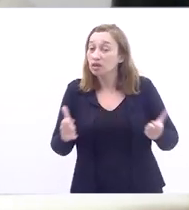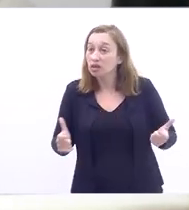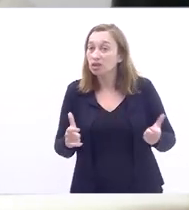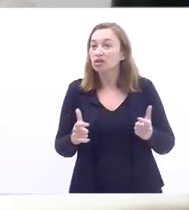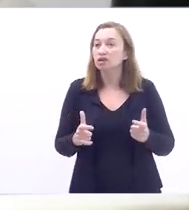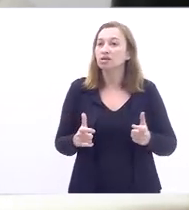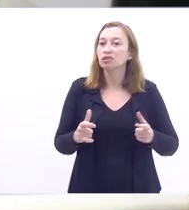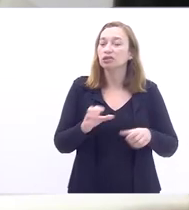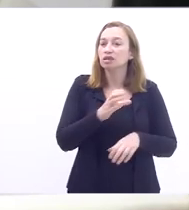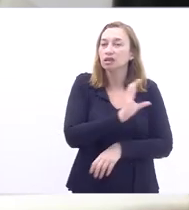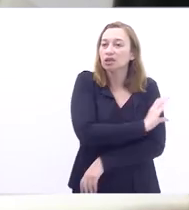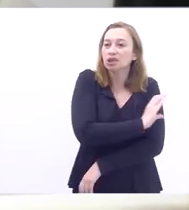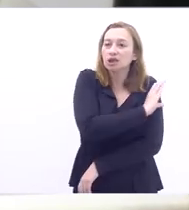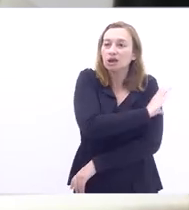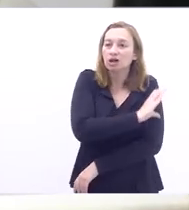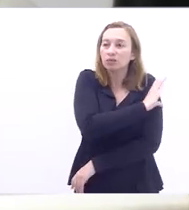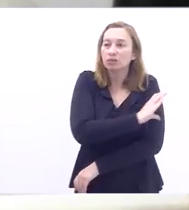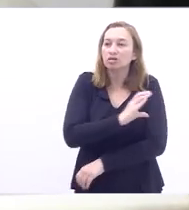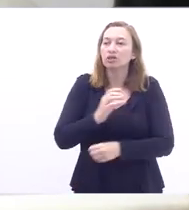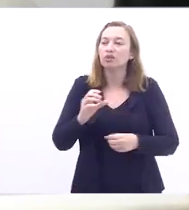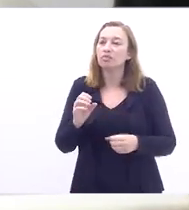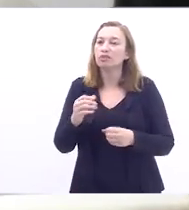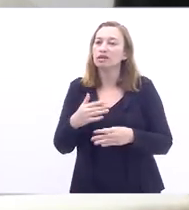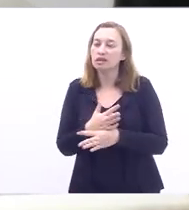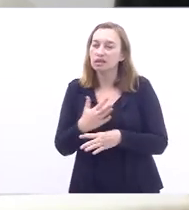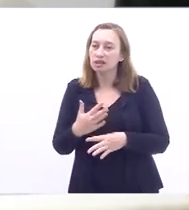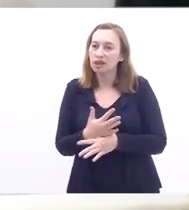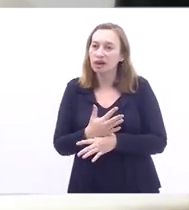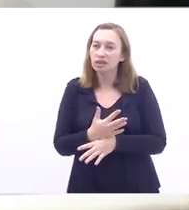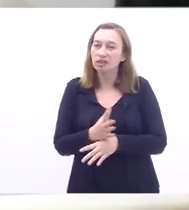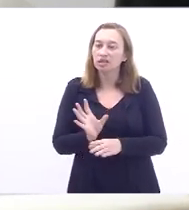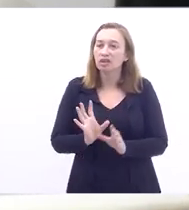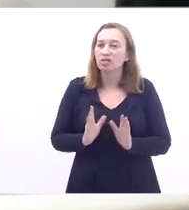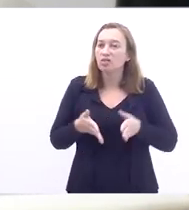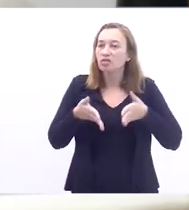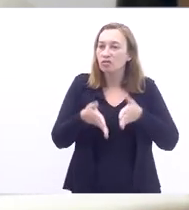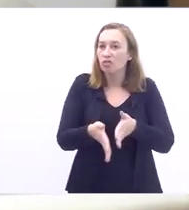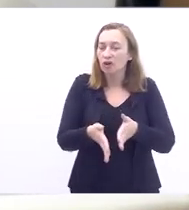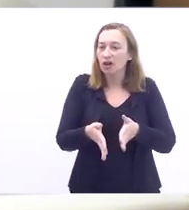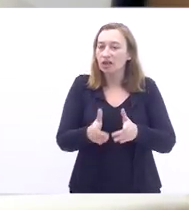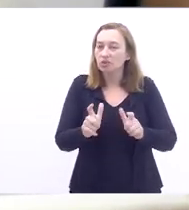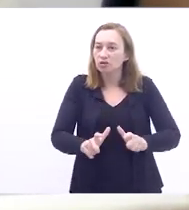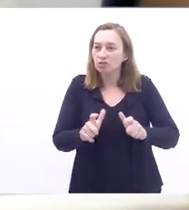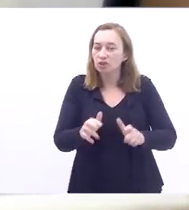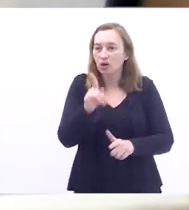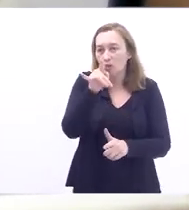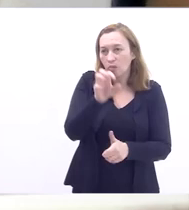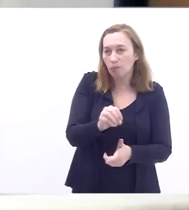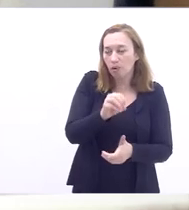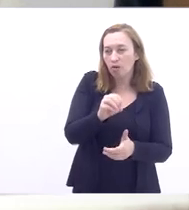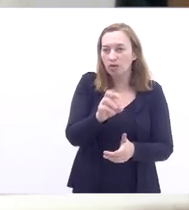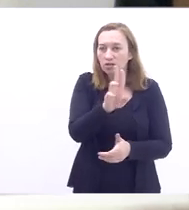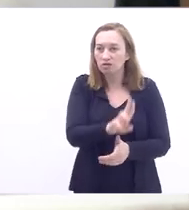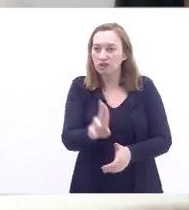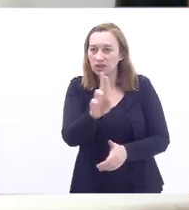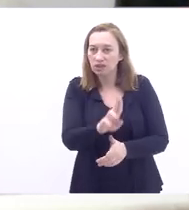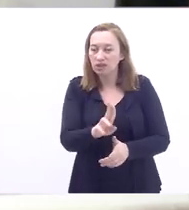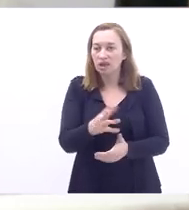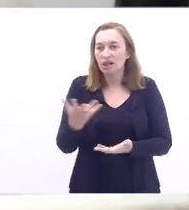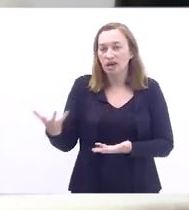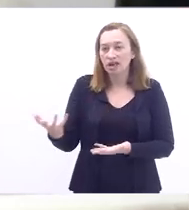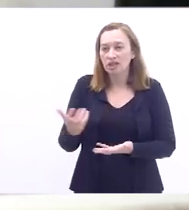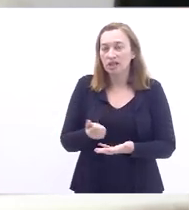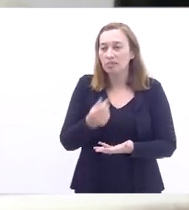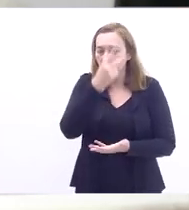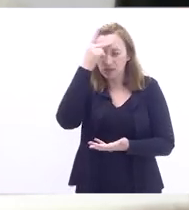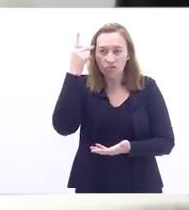né Campos é uma cidade que ela tem em uma centralidade na região que ela é um polo Universitário que ela recebe estudantes da região